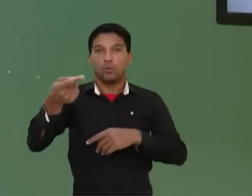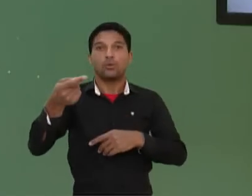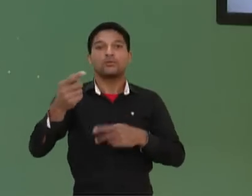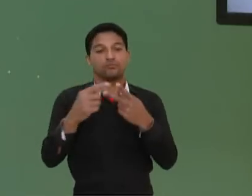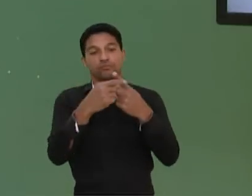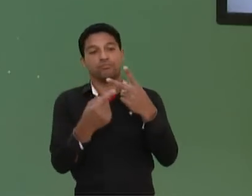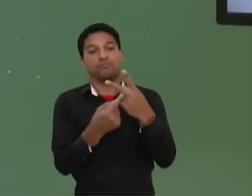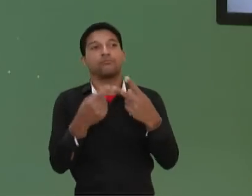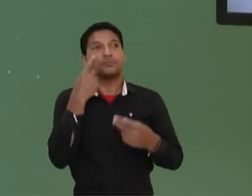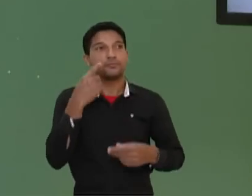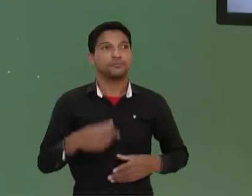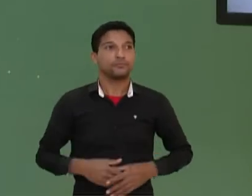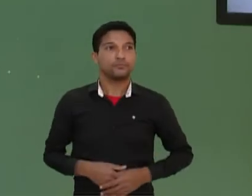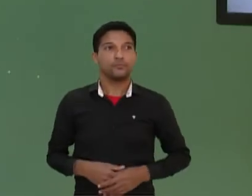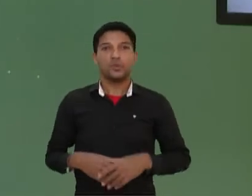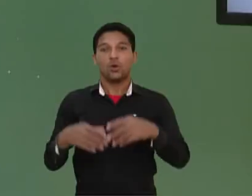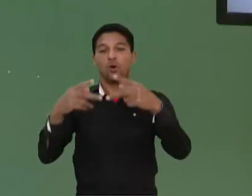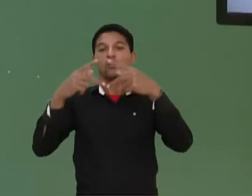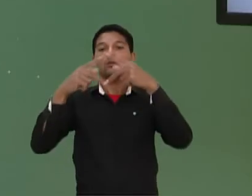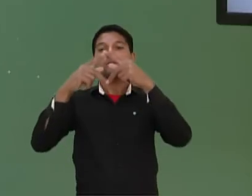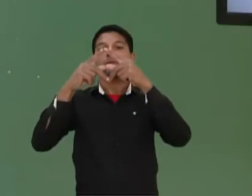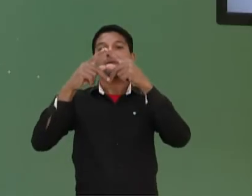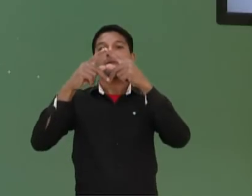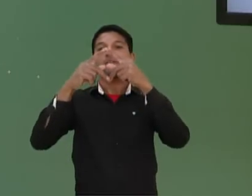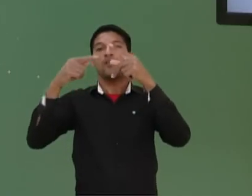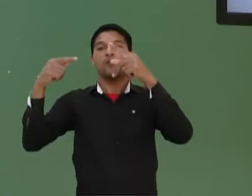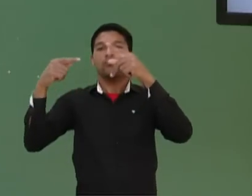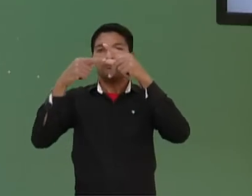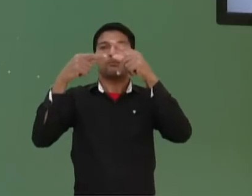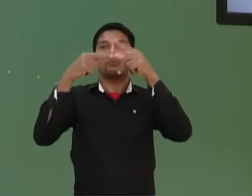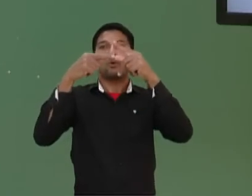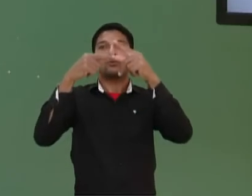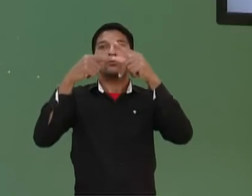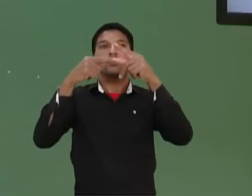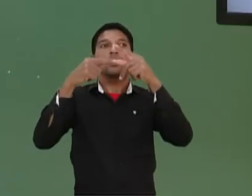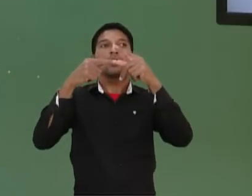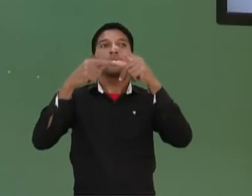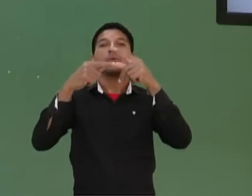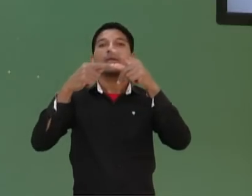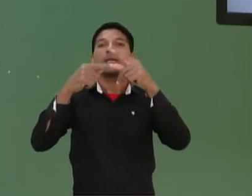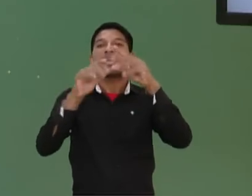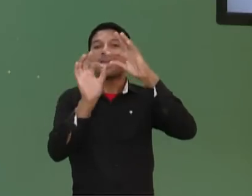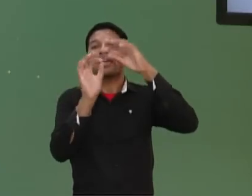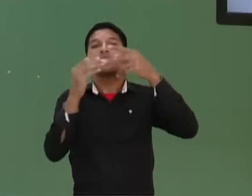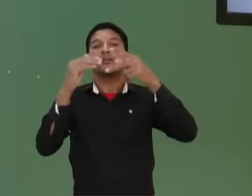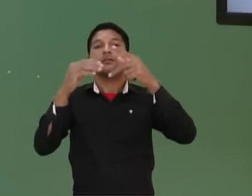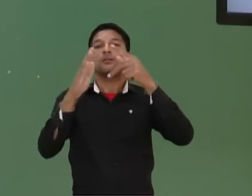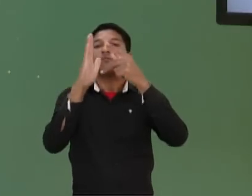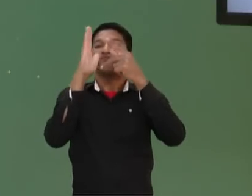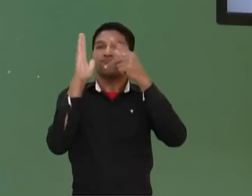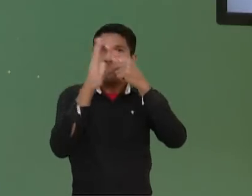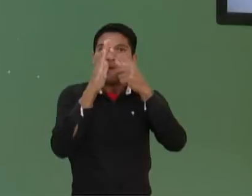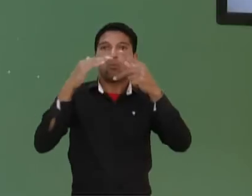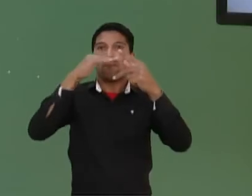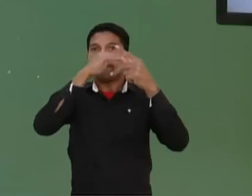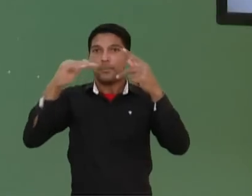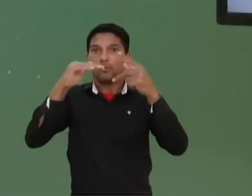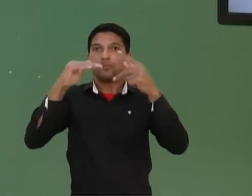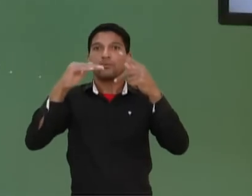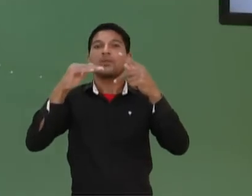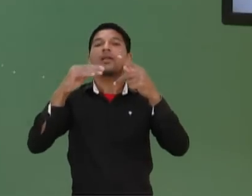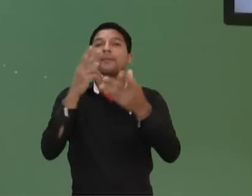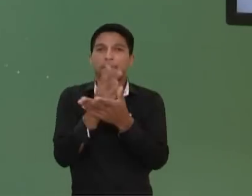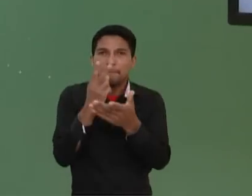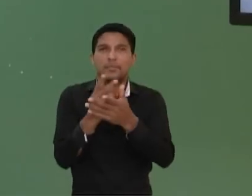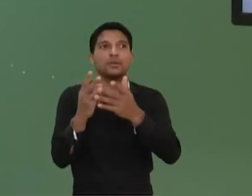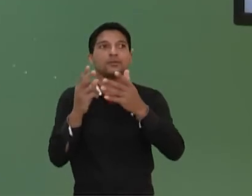Esse ponto aqui divide as diagonais em pedaços do mesmo tamanho. Então esse pedaço é do mesmo tamanho desse e esse pedaço é do mesmo tamanho